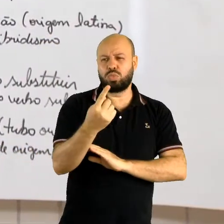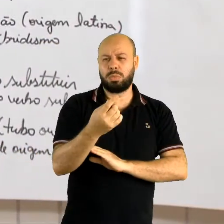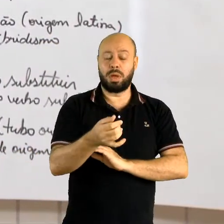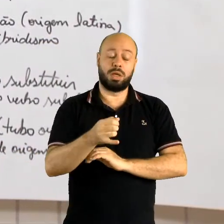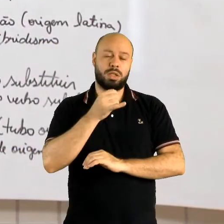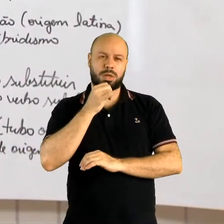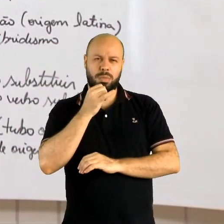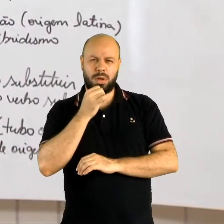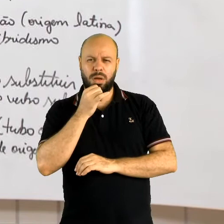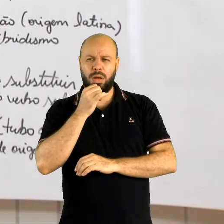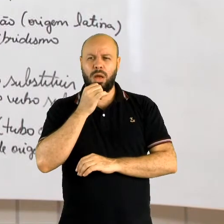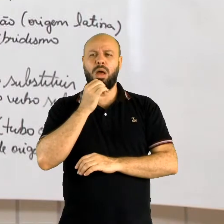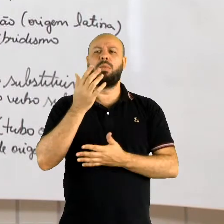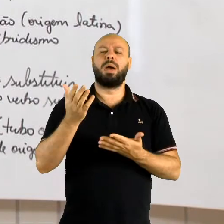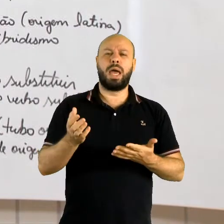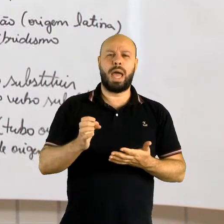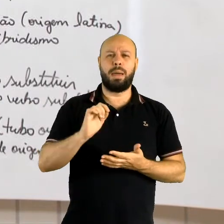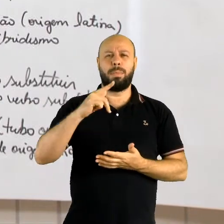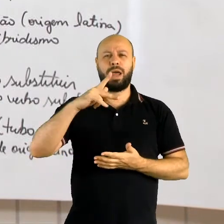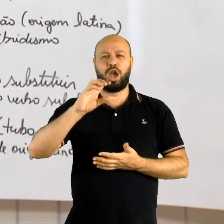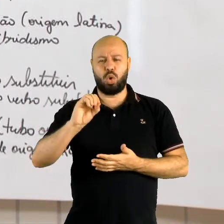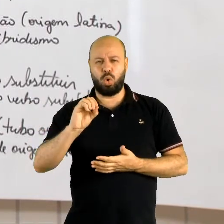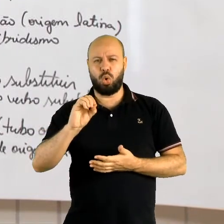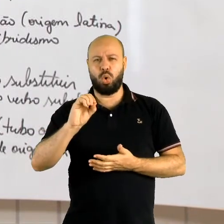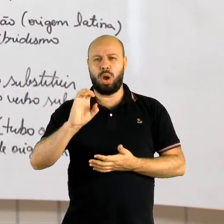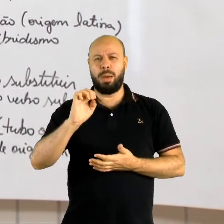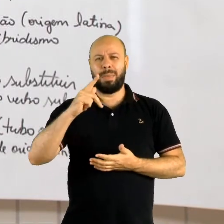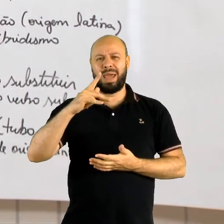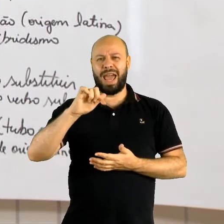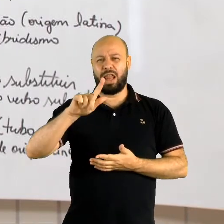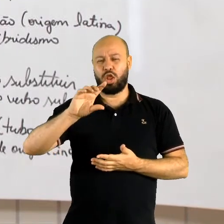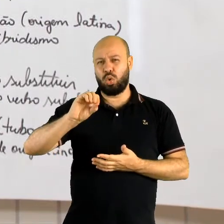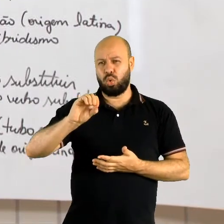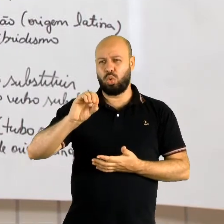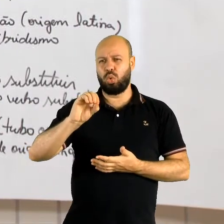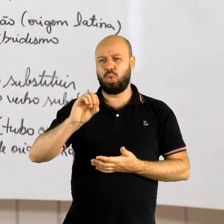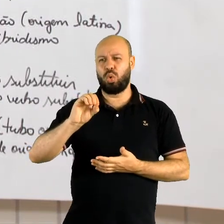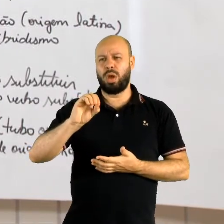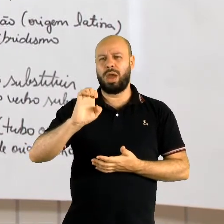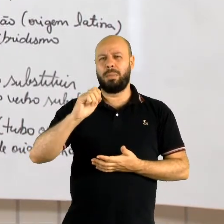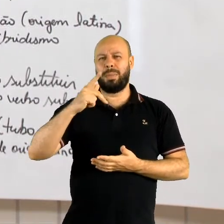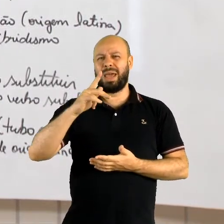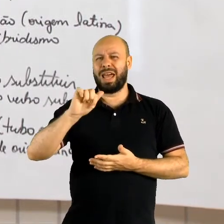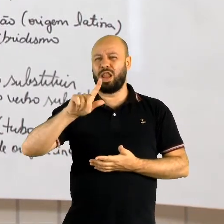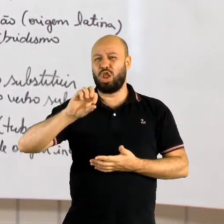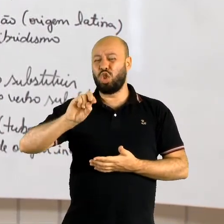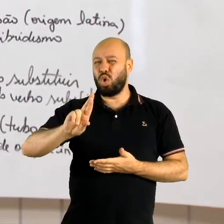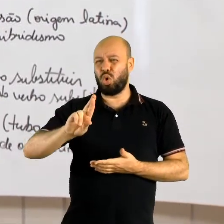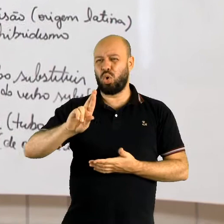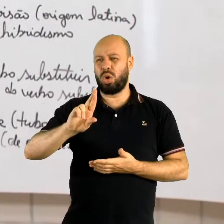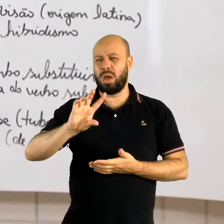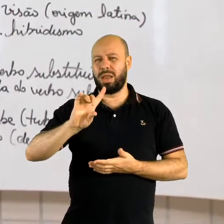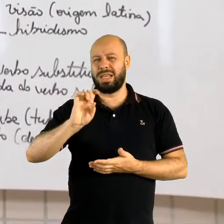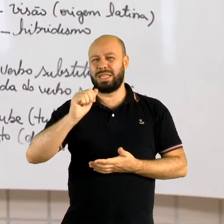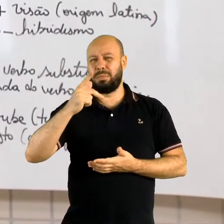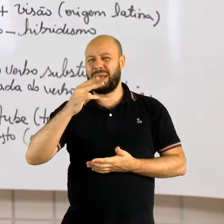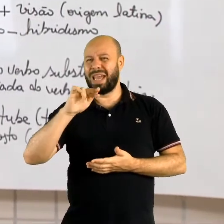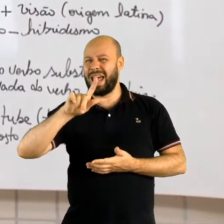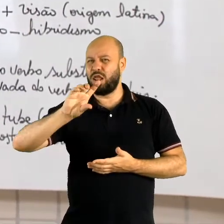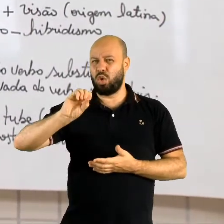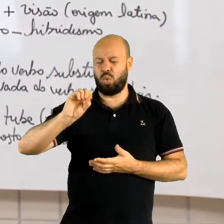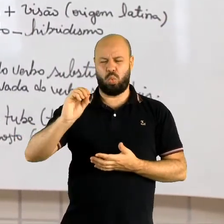Emprego, empregado, empregador e desempregado. O que eu tenho em